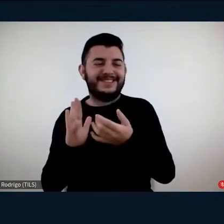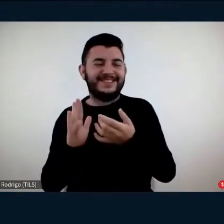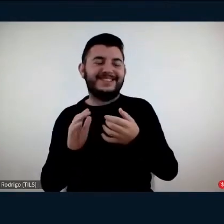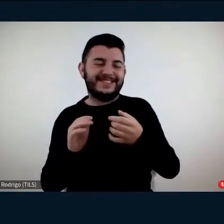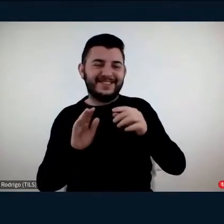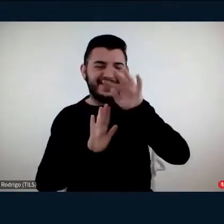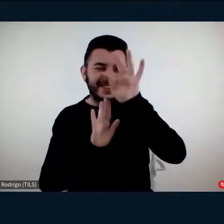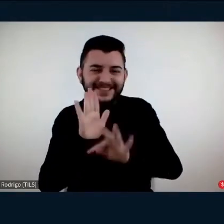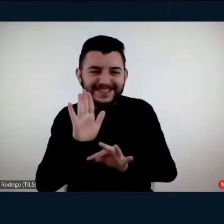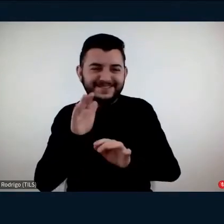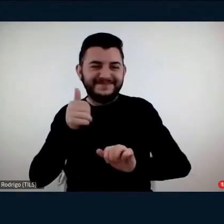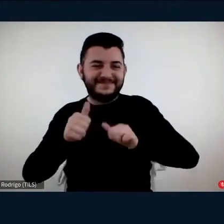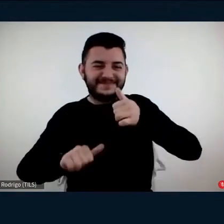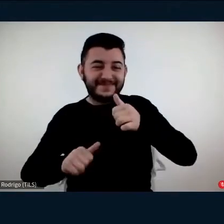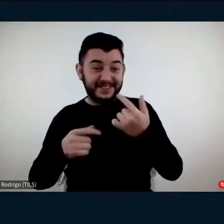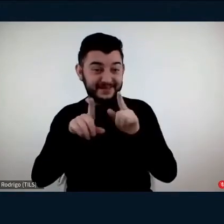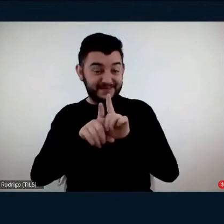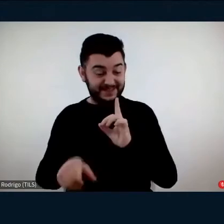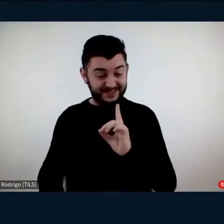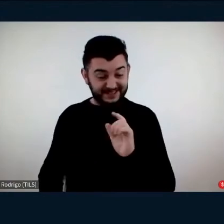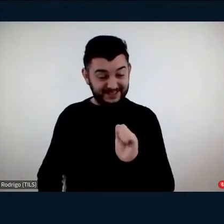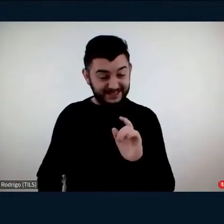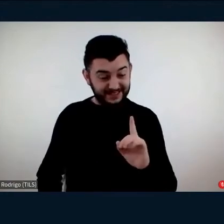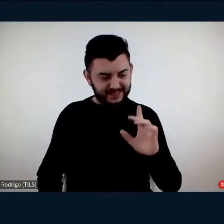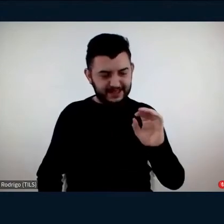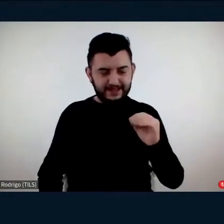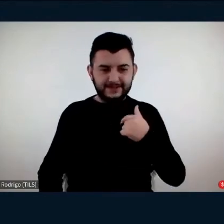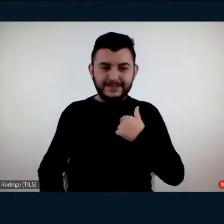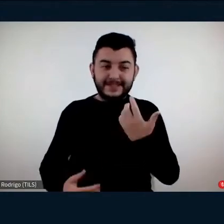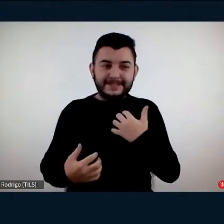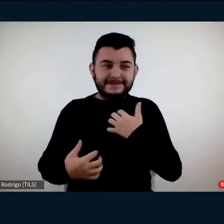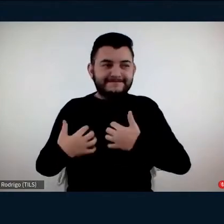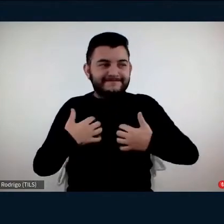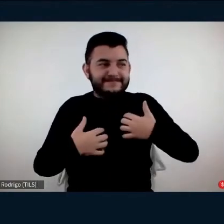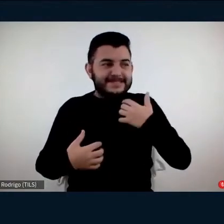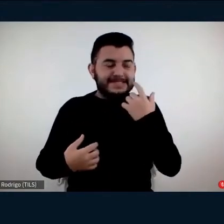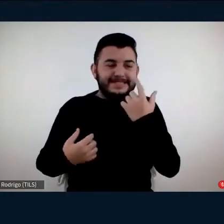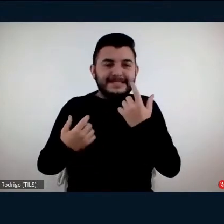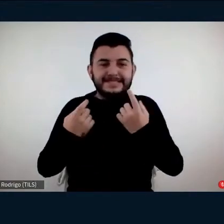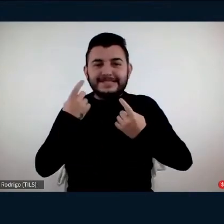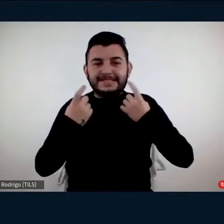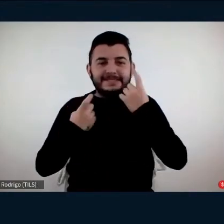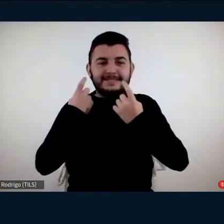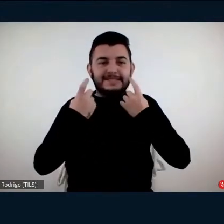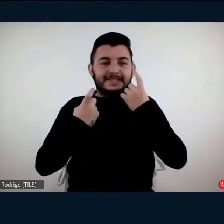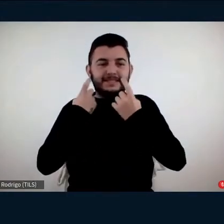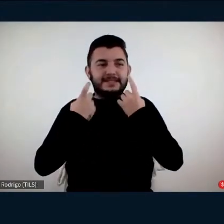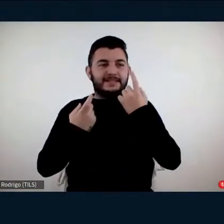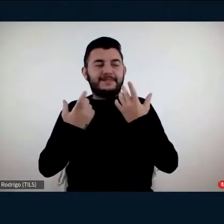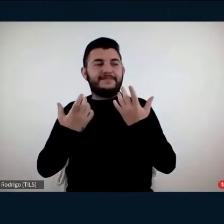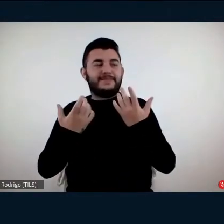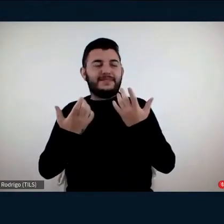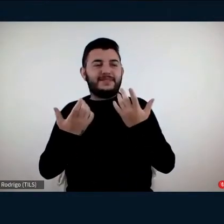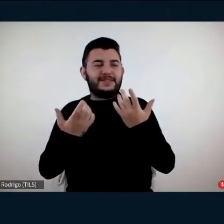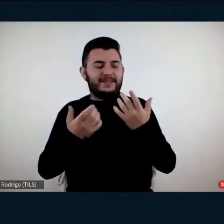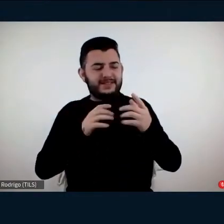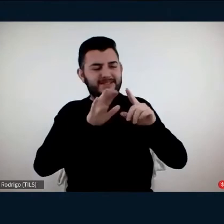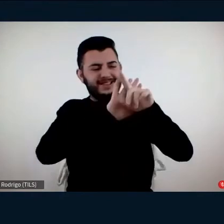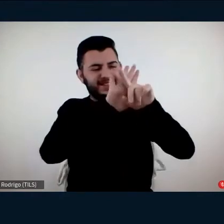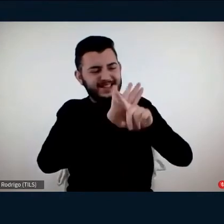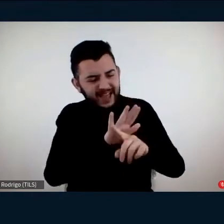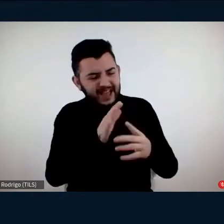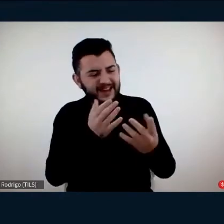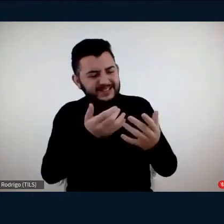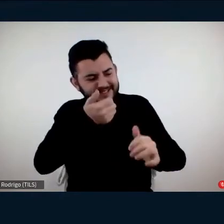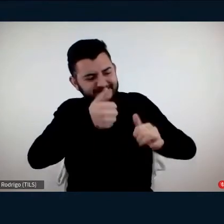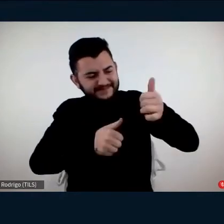dos dados, eu fiquei bastante receosa em fazer uma, uma análise, colocar minhas experiências sem